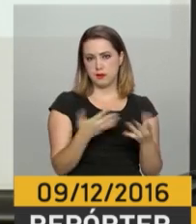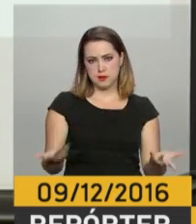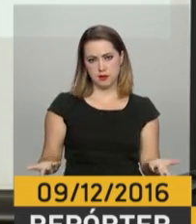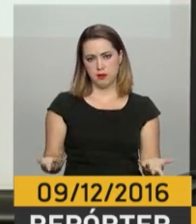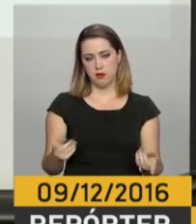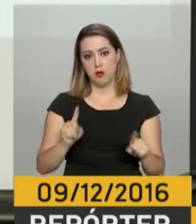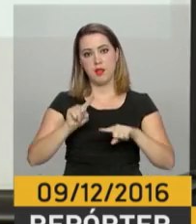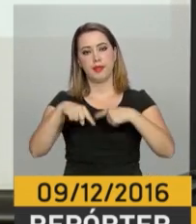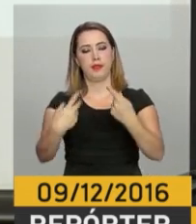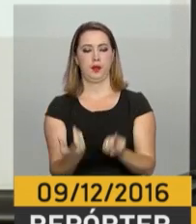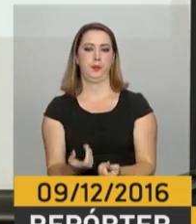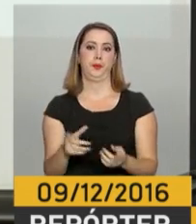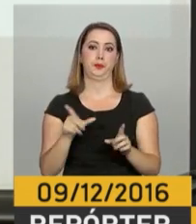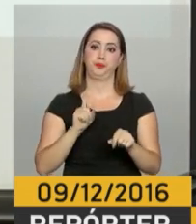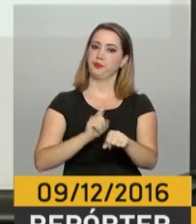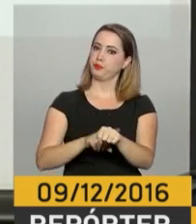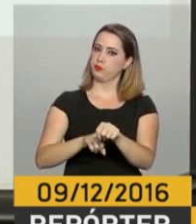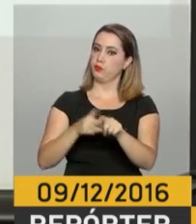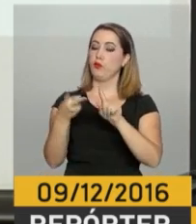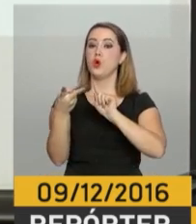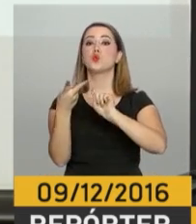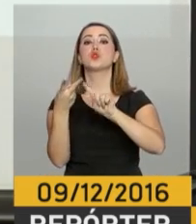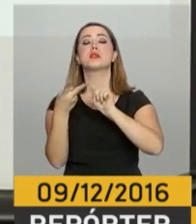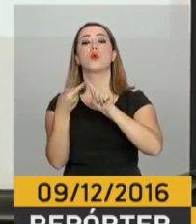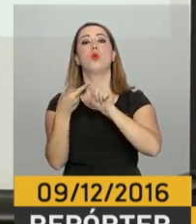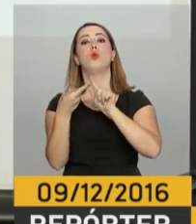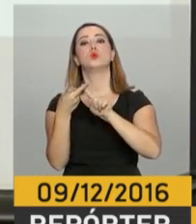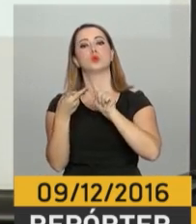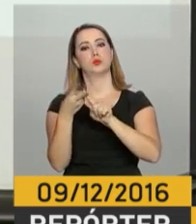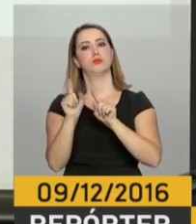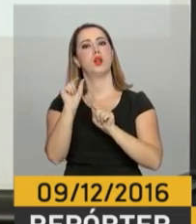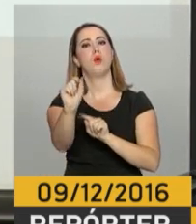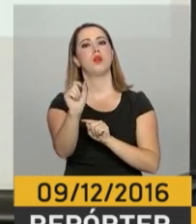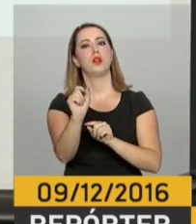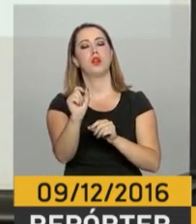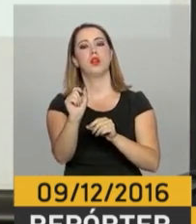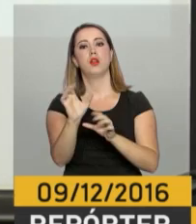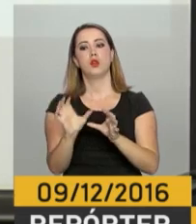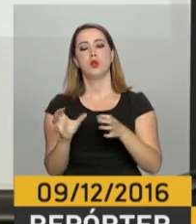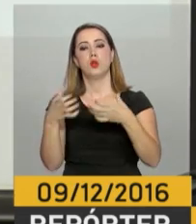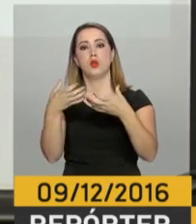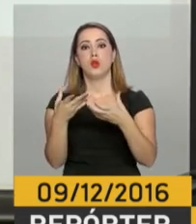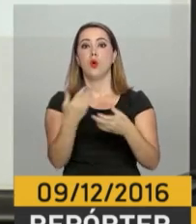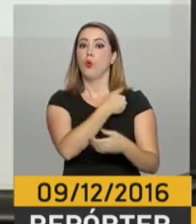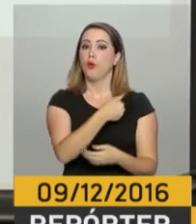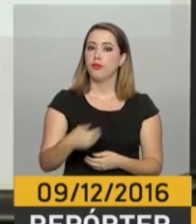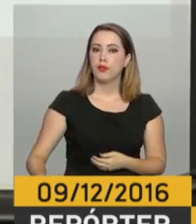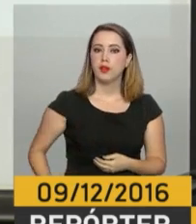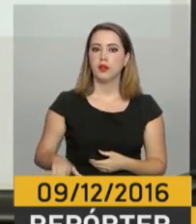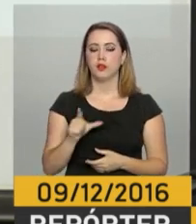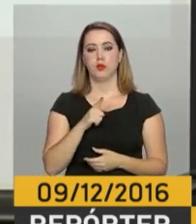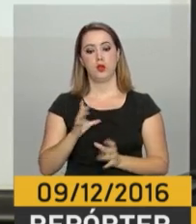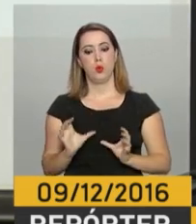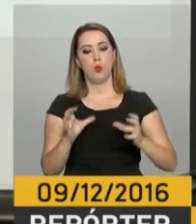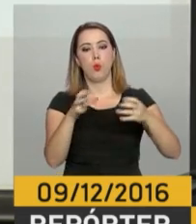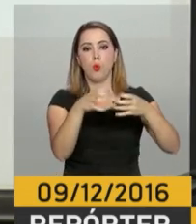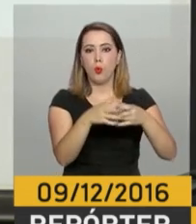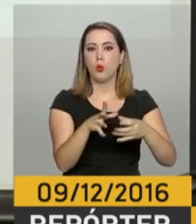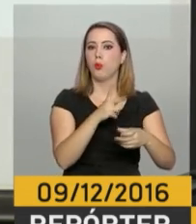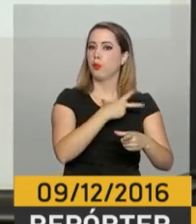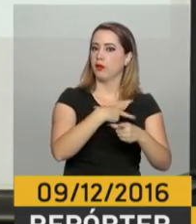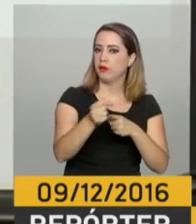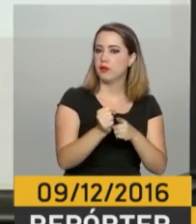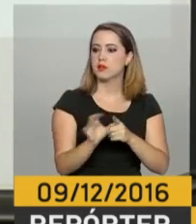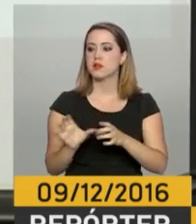momento político-administrativo, que é depois da eleição. Daí você tem a situação, você tem a oposição. A oposição, volto a dizer, deve